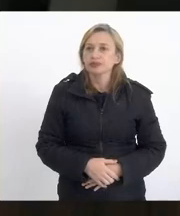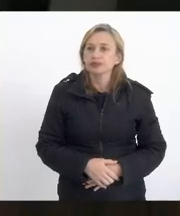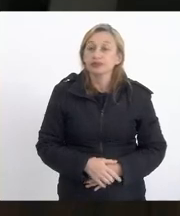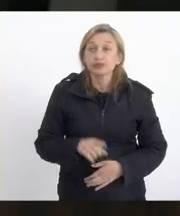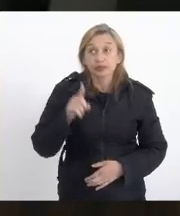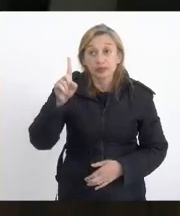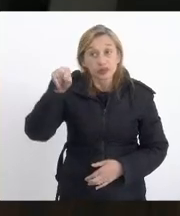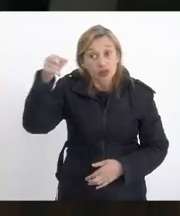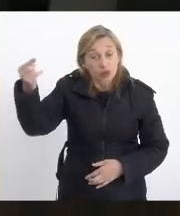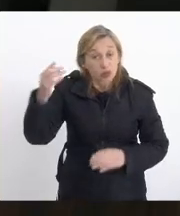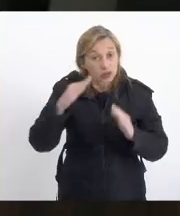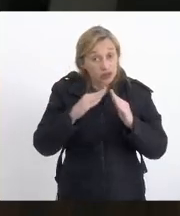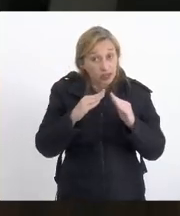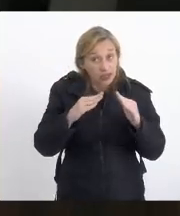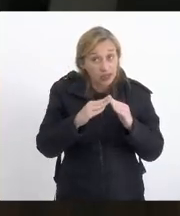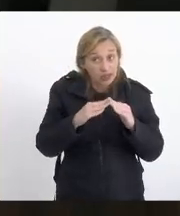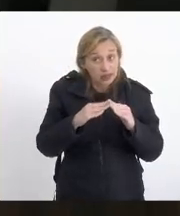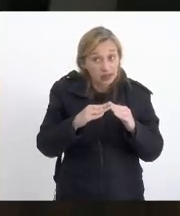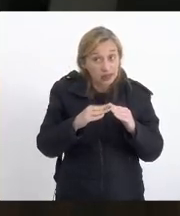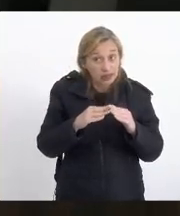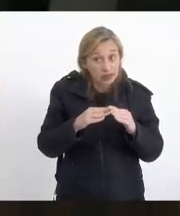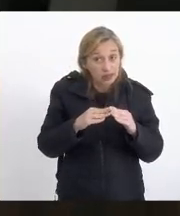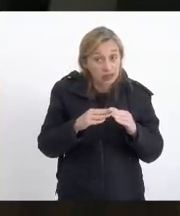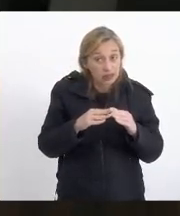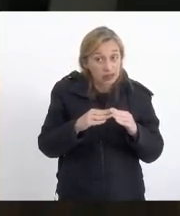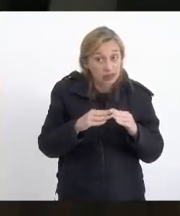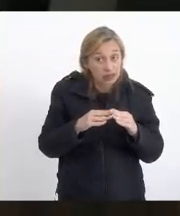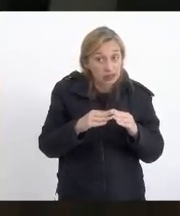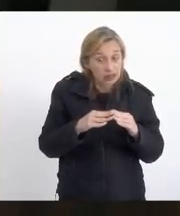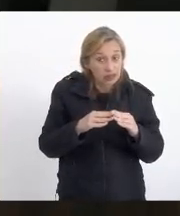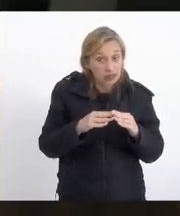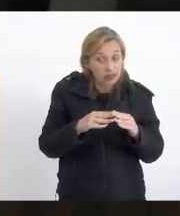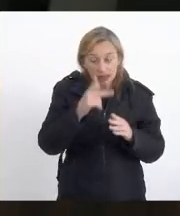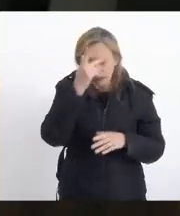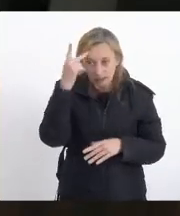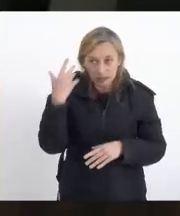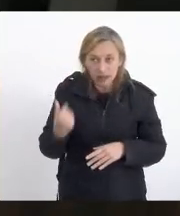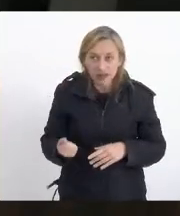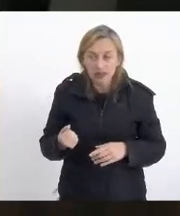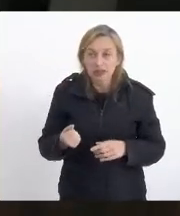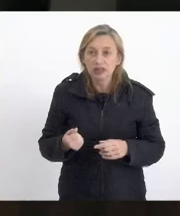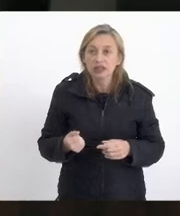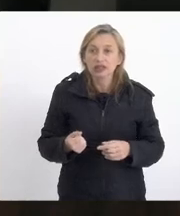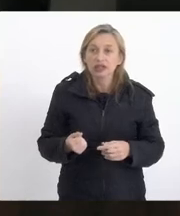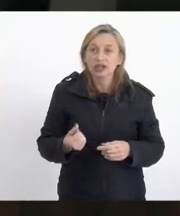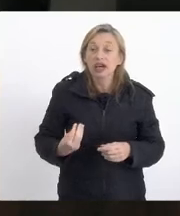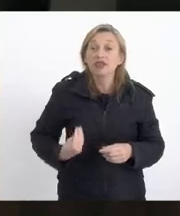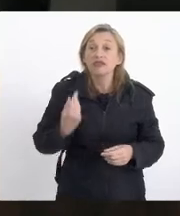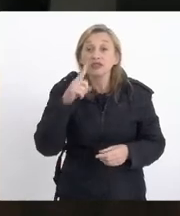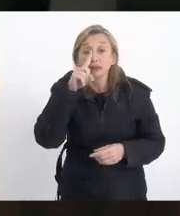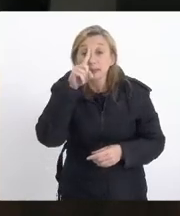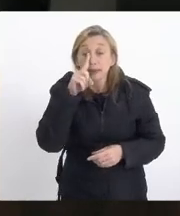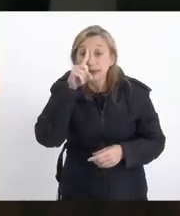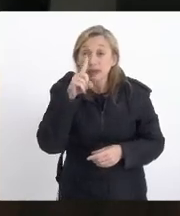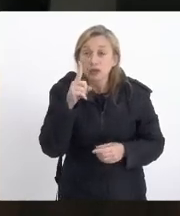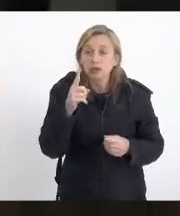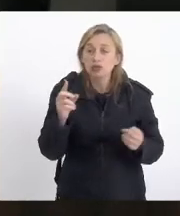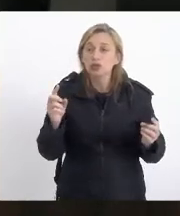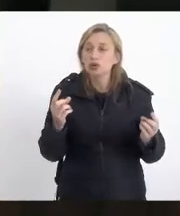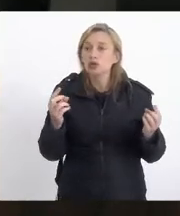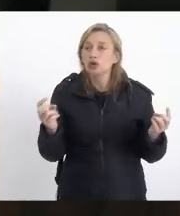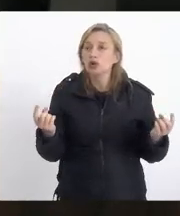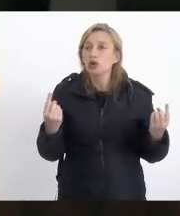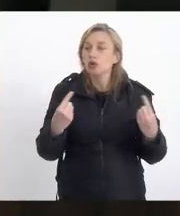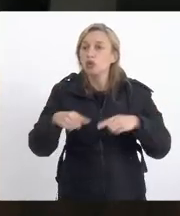lá na outra casa, colocaram os ativos, pensionistas, botavam a vida em risco uns contra os